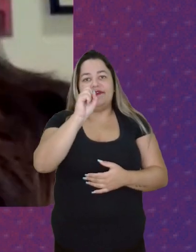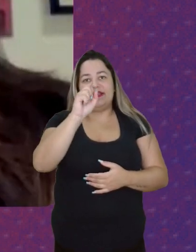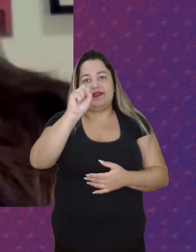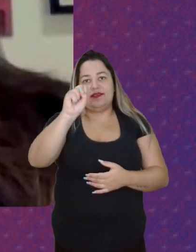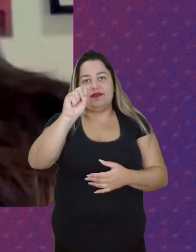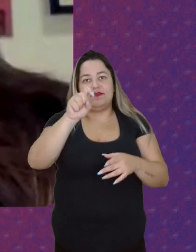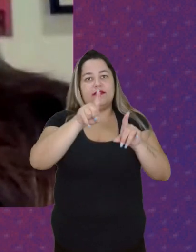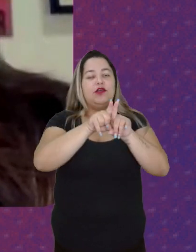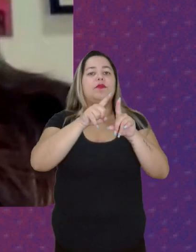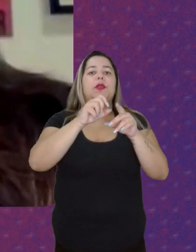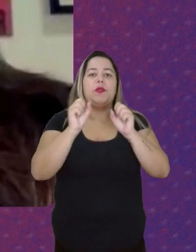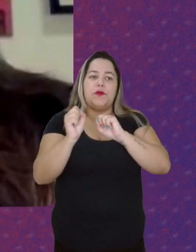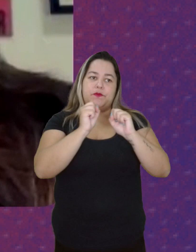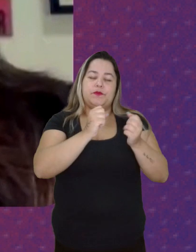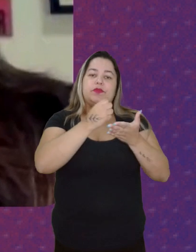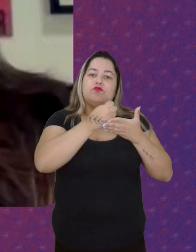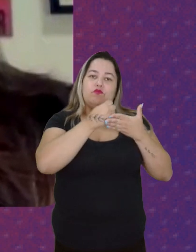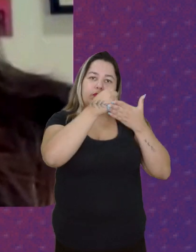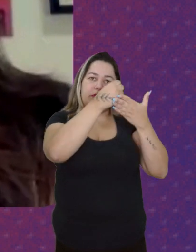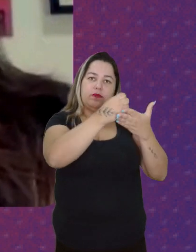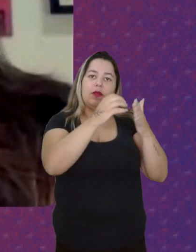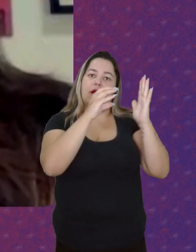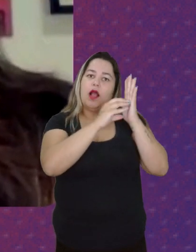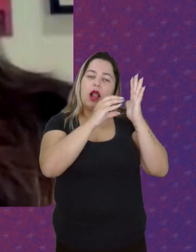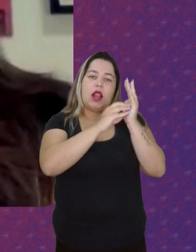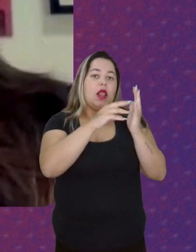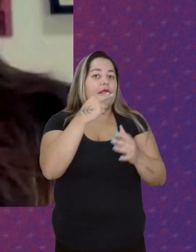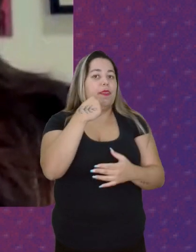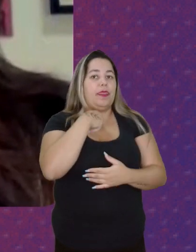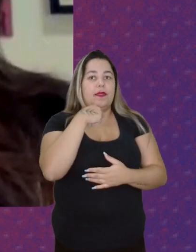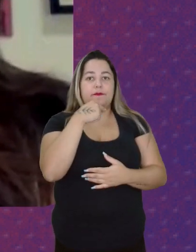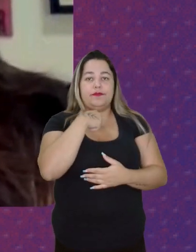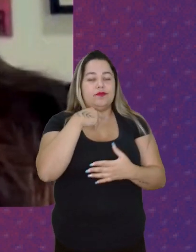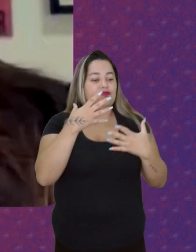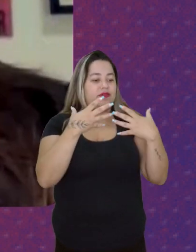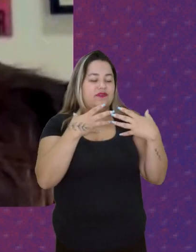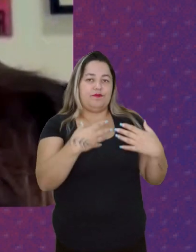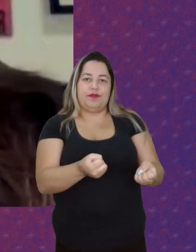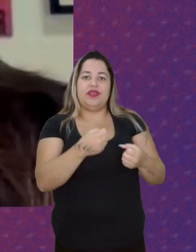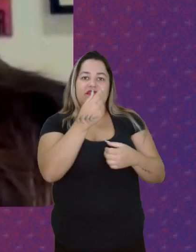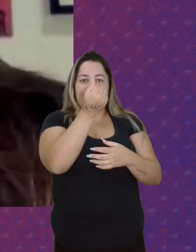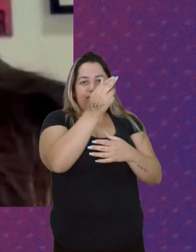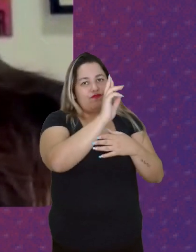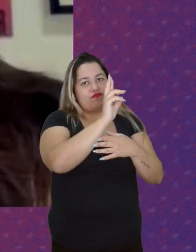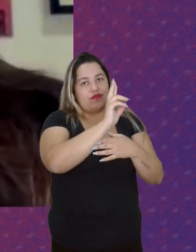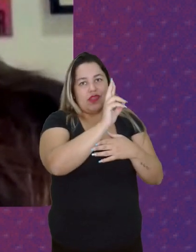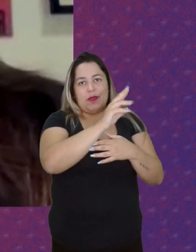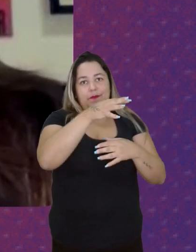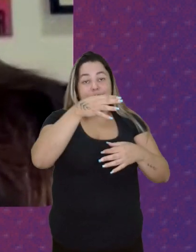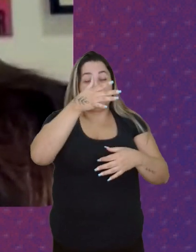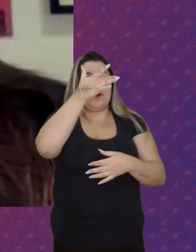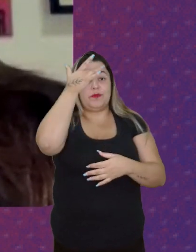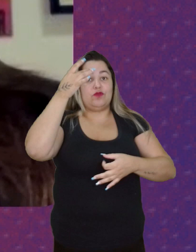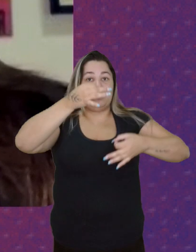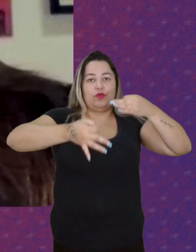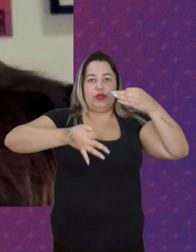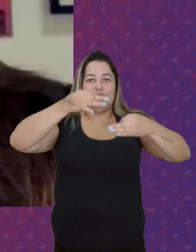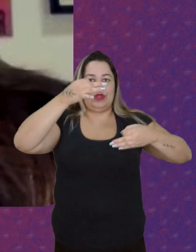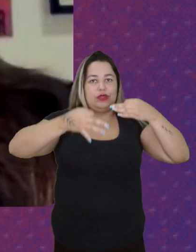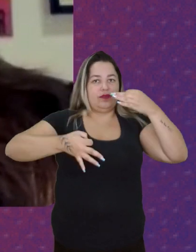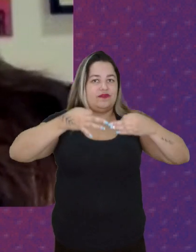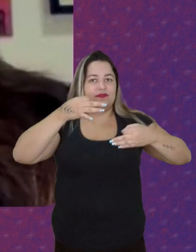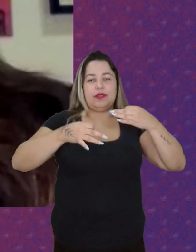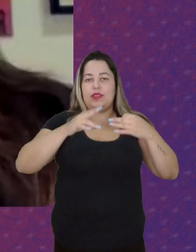podem contribuir para a sua campanha, né? Você não pode receber recursos de pessoas jurídicas, somente de pessoas